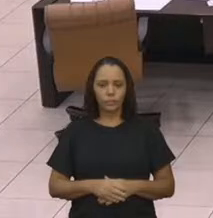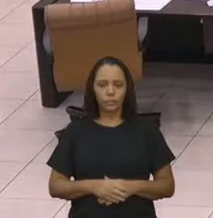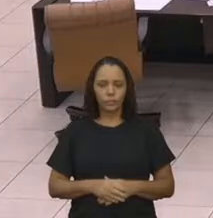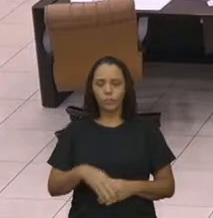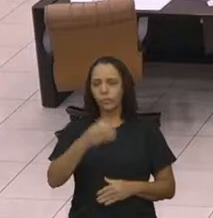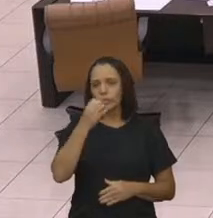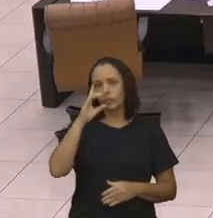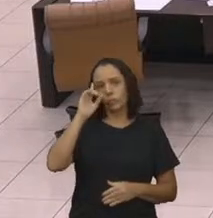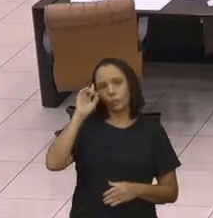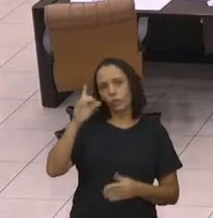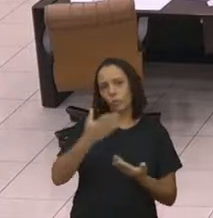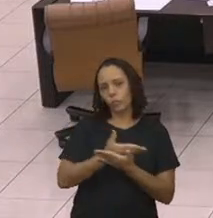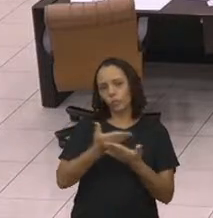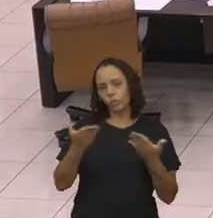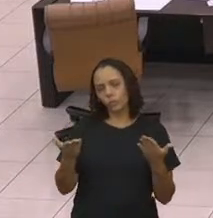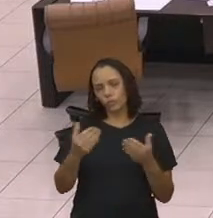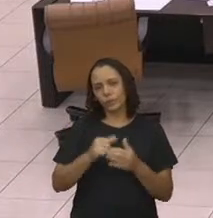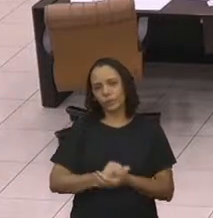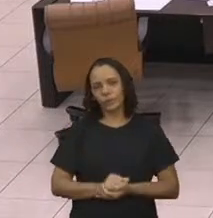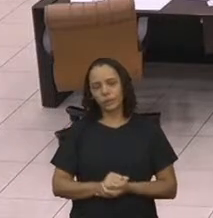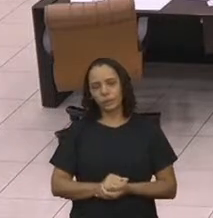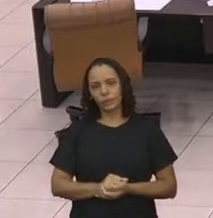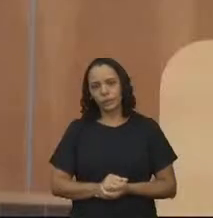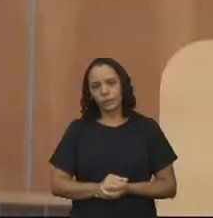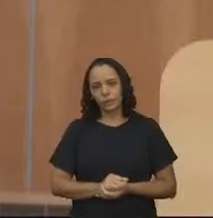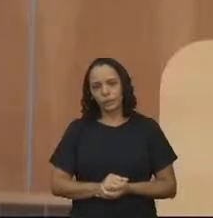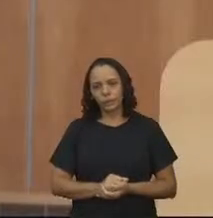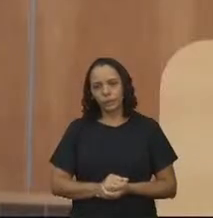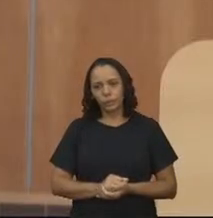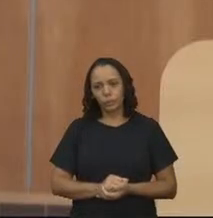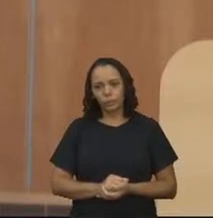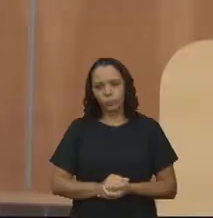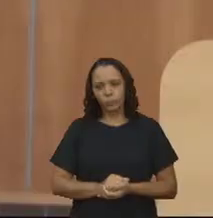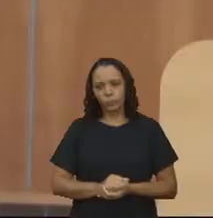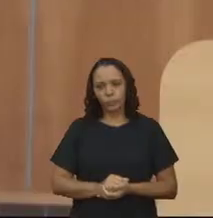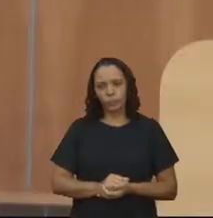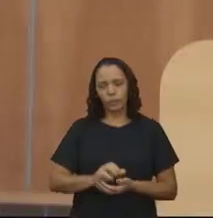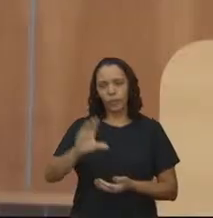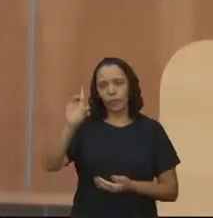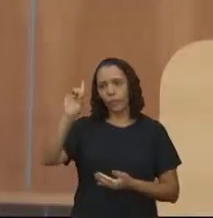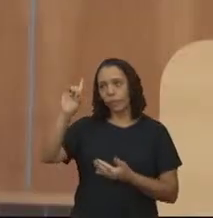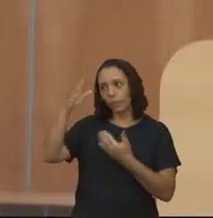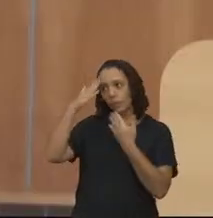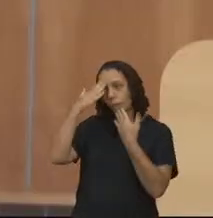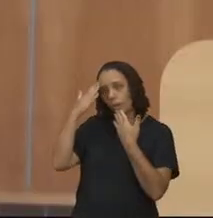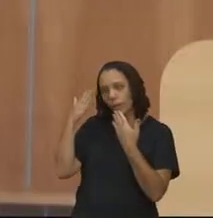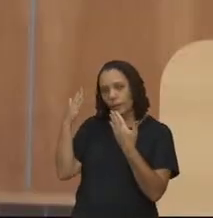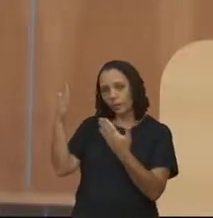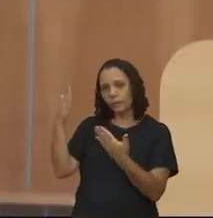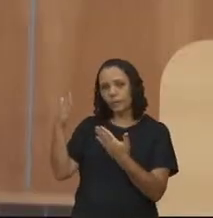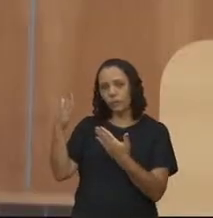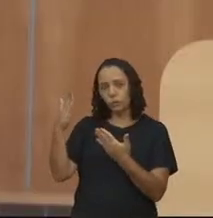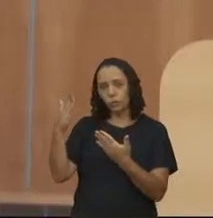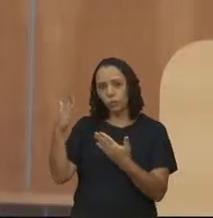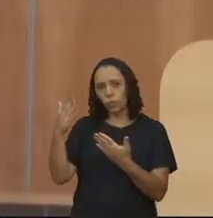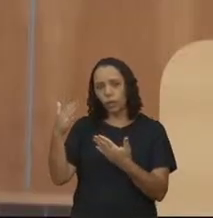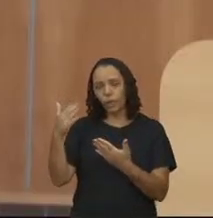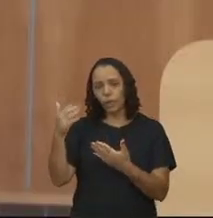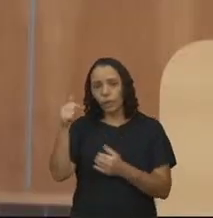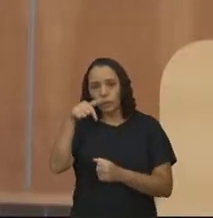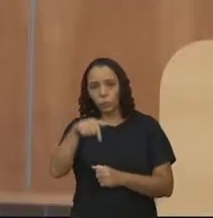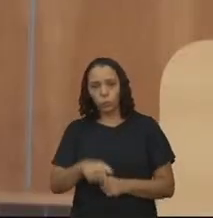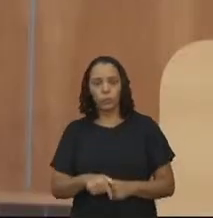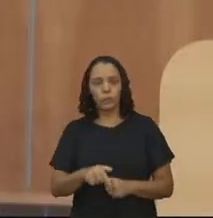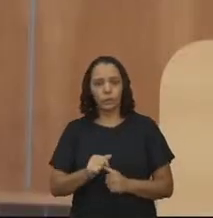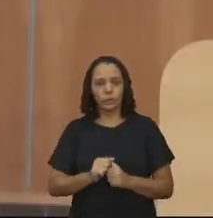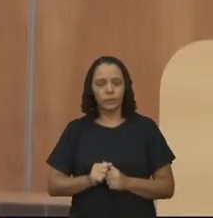Bom dia a todos, 15 ao meio-dia. Agradecer a Deus primeiramente, estar aqui presente na sessão Câmara,